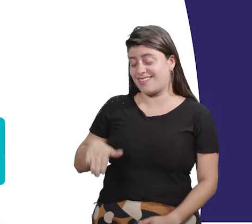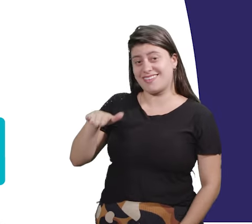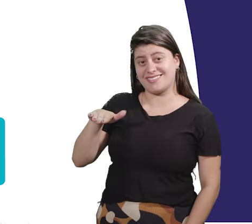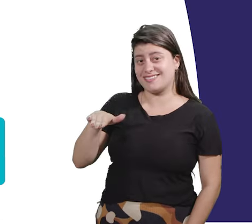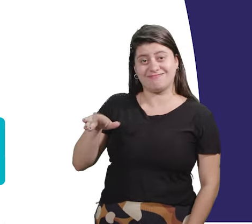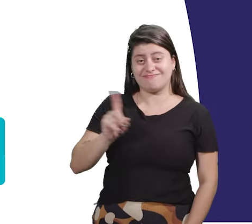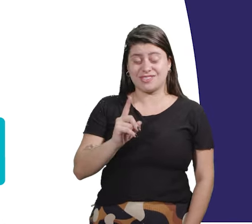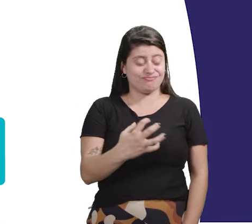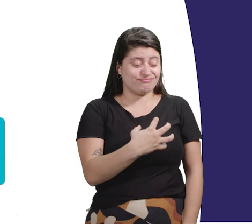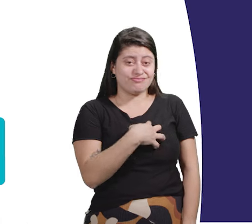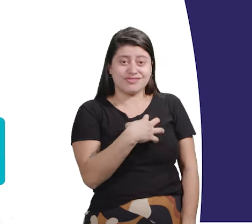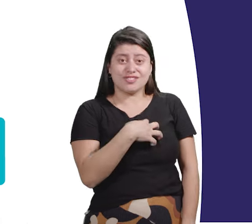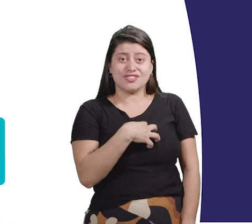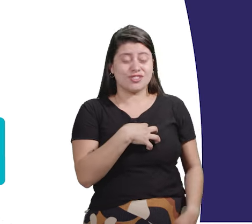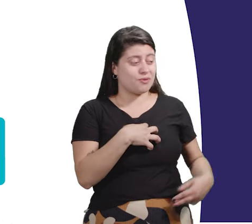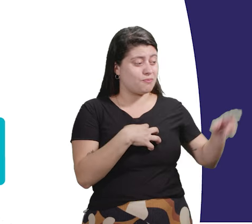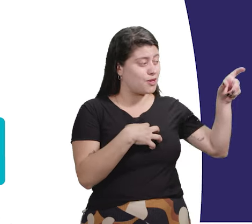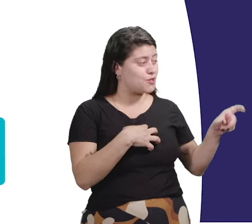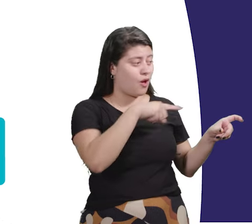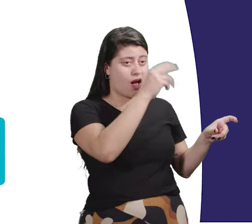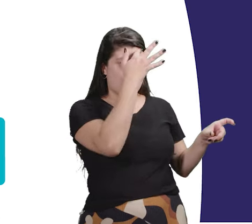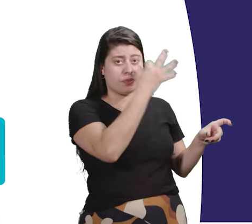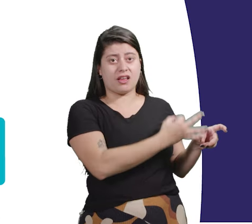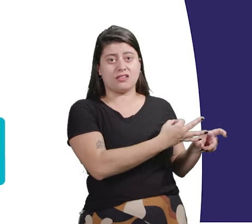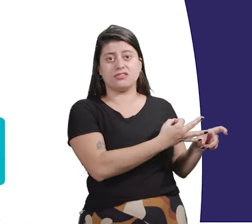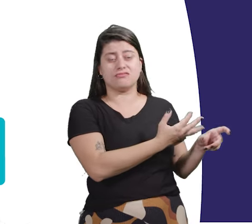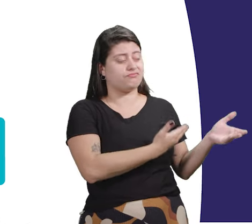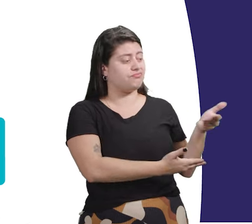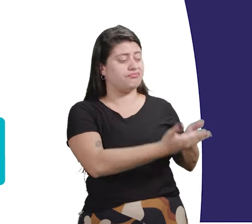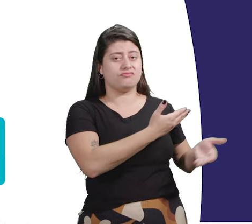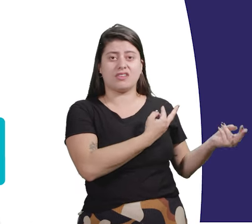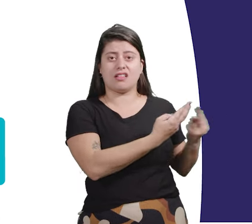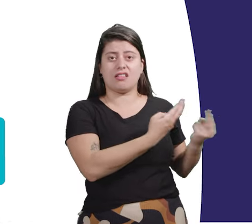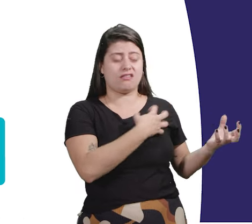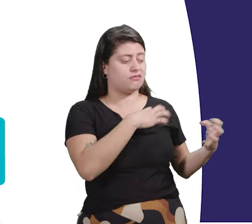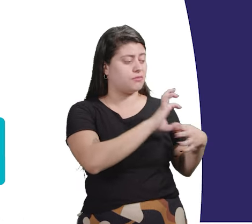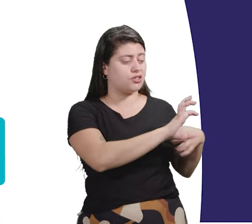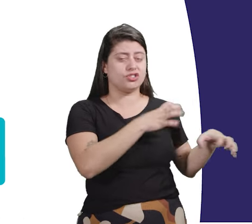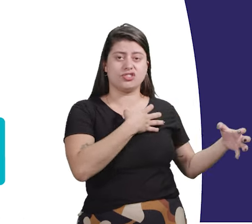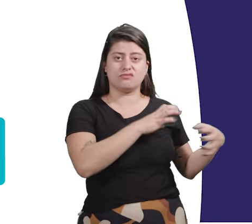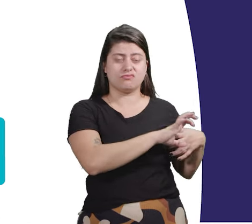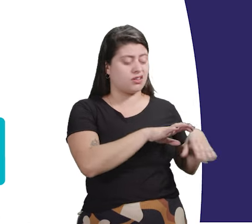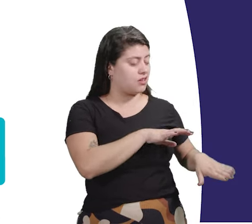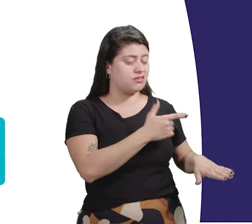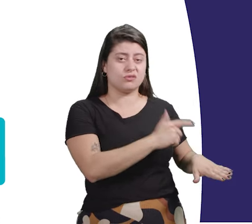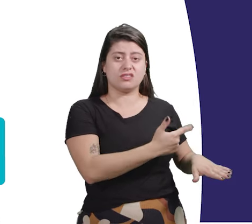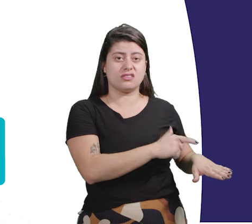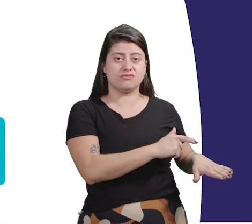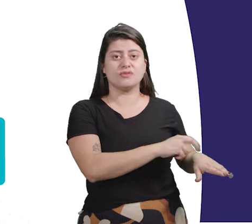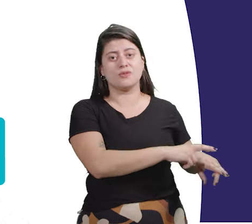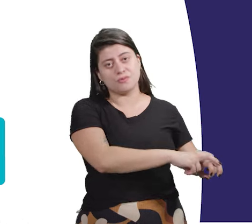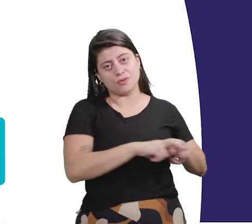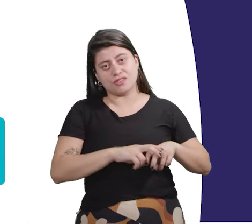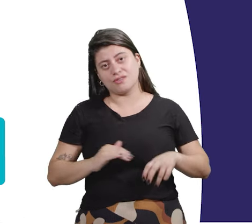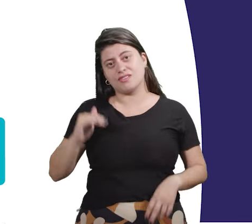ali, que é entendido, né? Não teve esse espaço de diálogo, de empatia e, com certeza, deixou essa